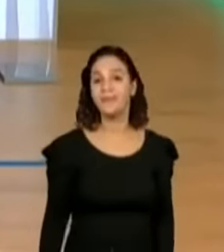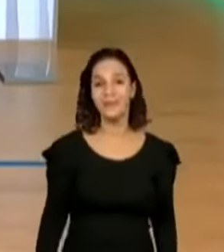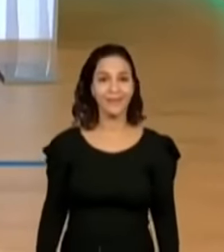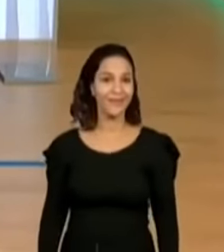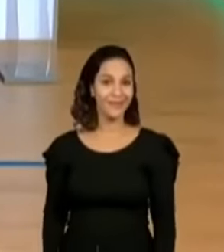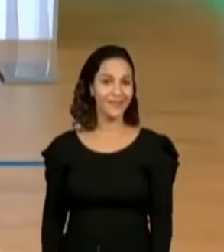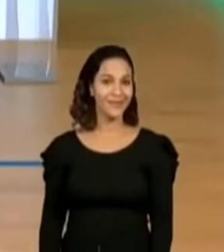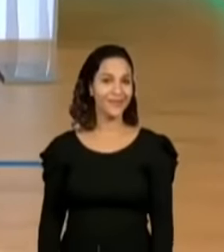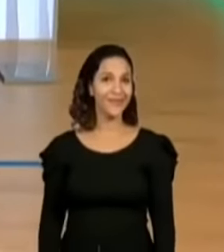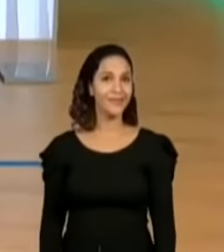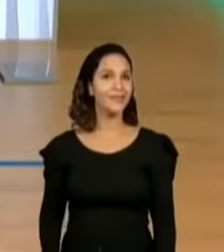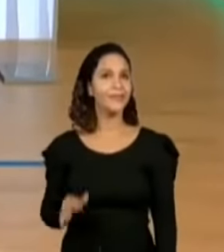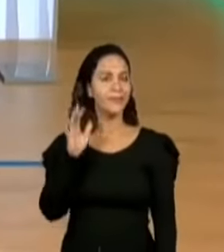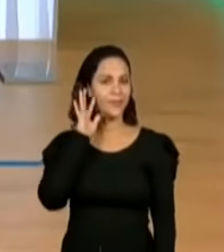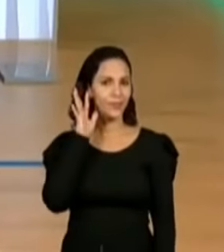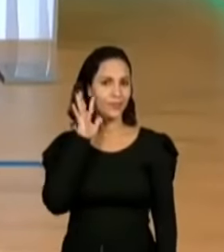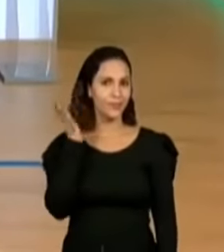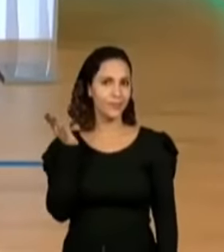nome dela.